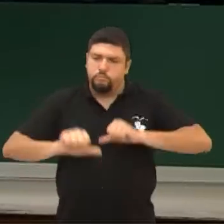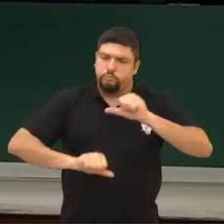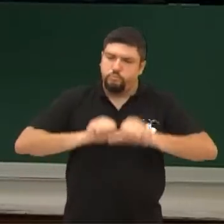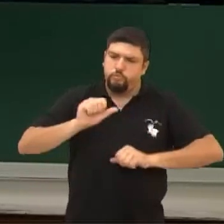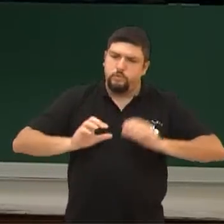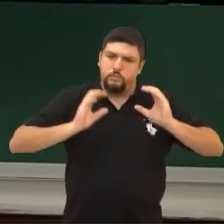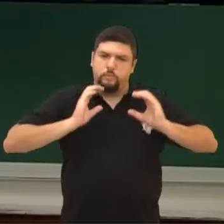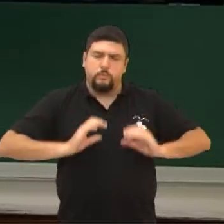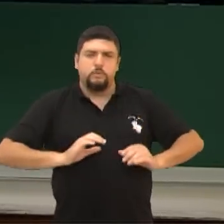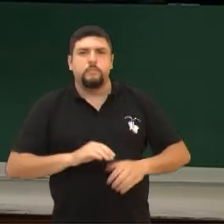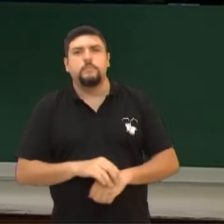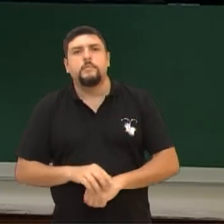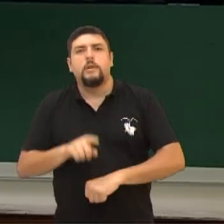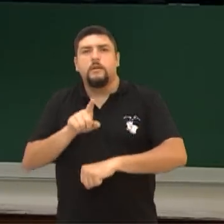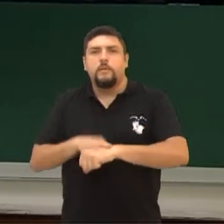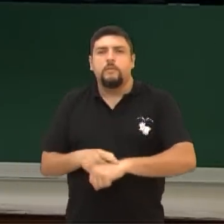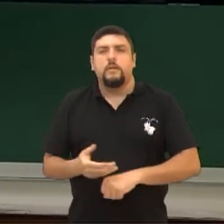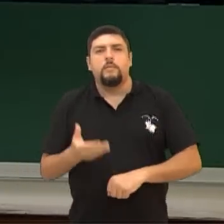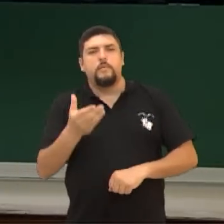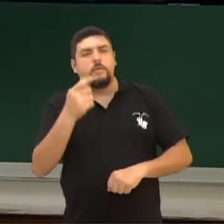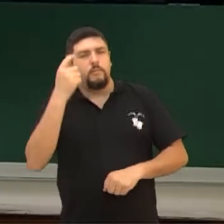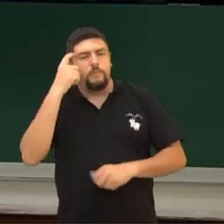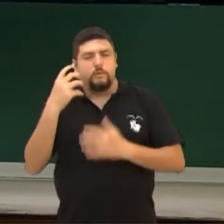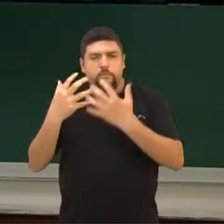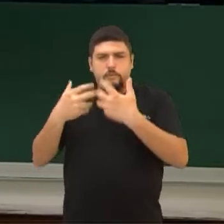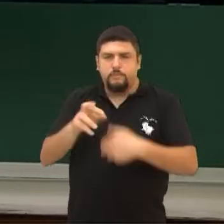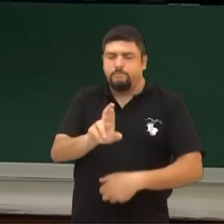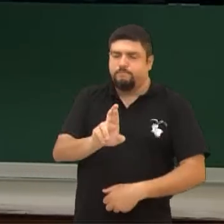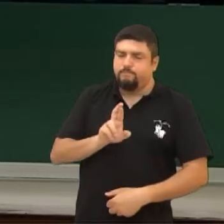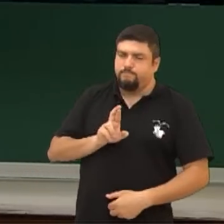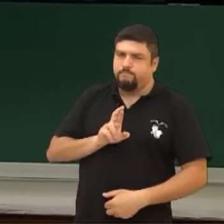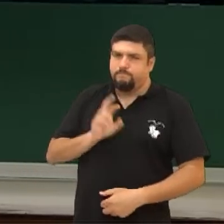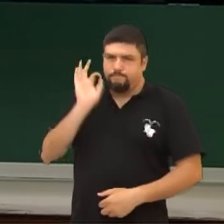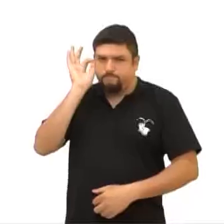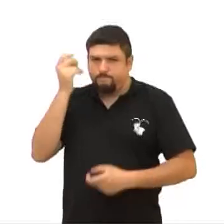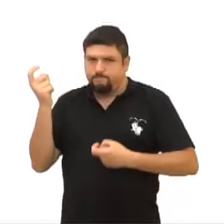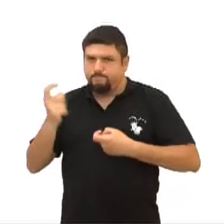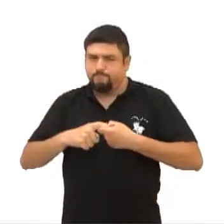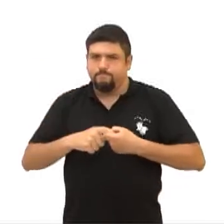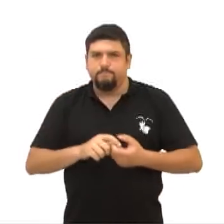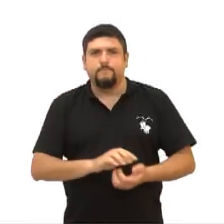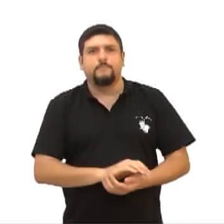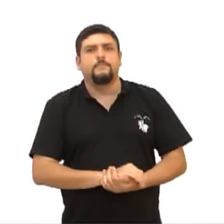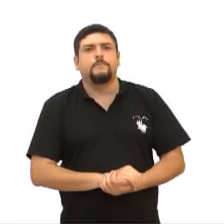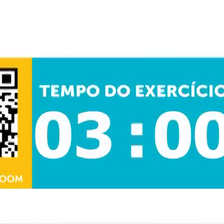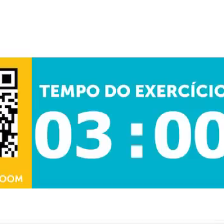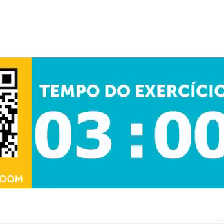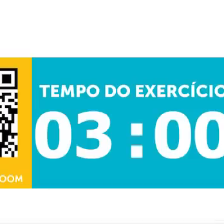educação. Um tempinho para você pensar e eu já volto para conferir.